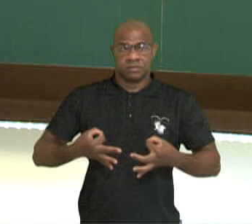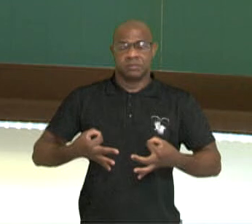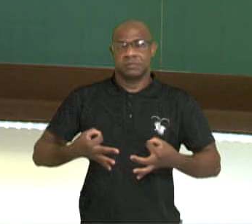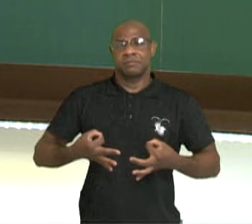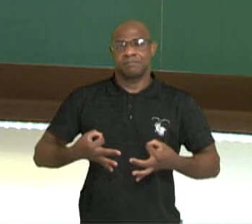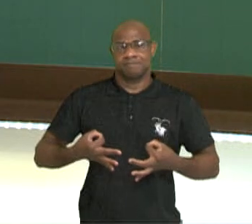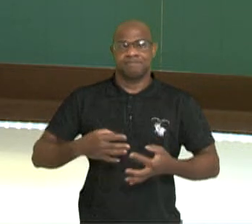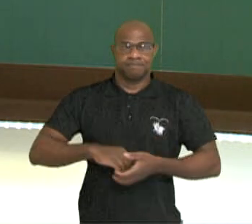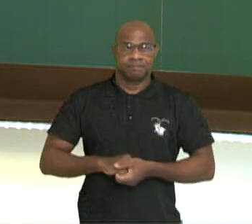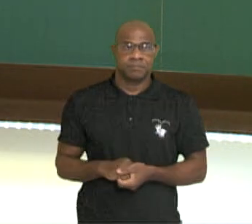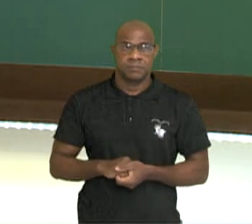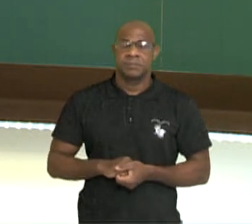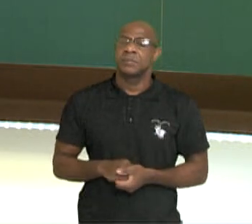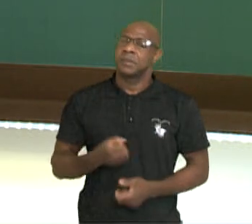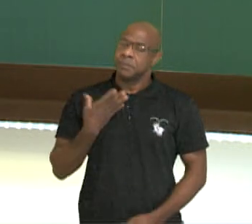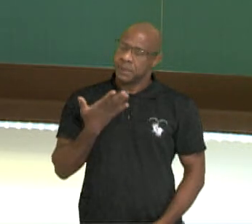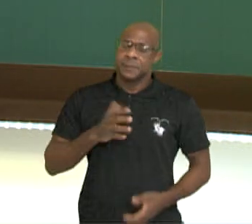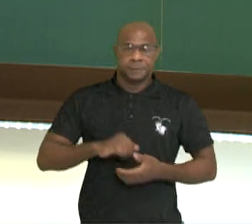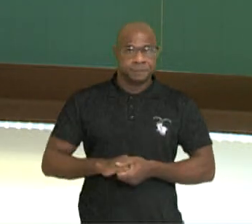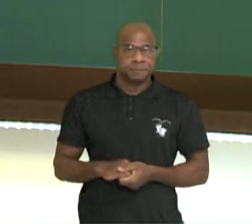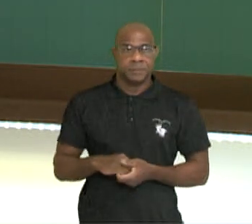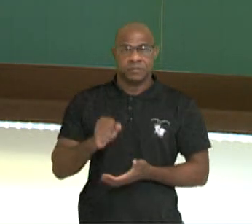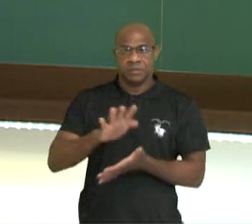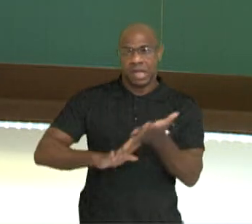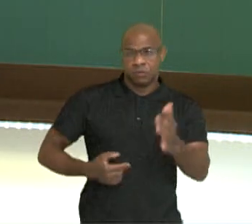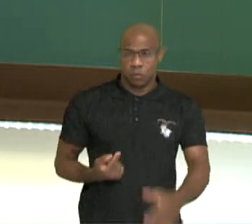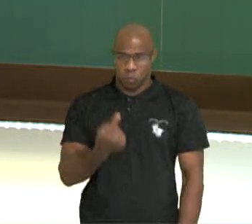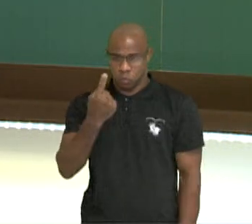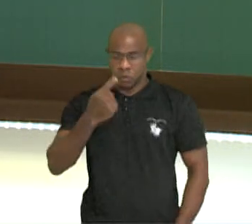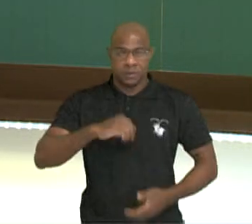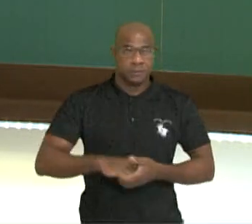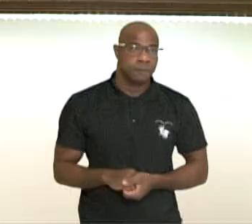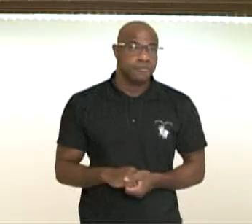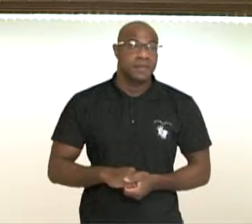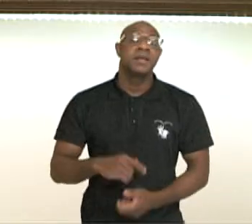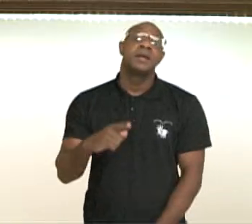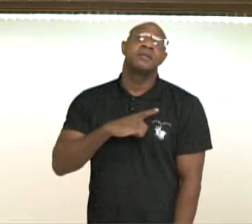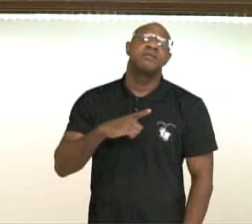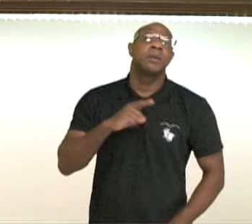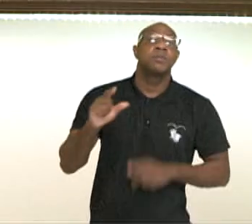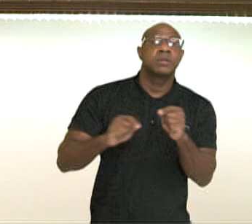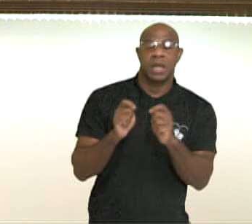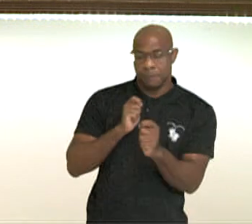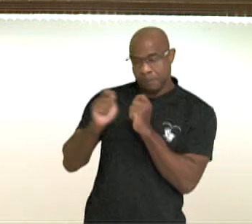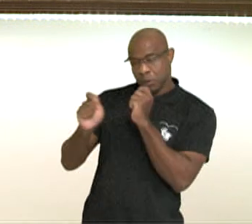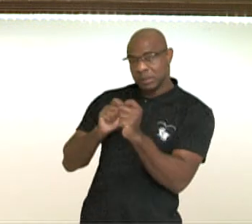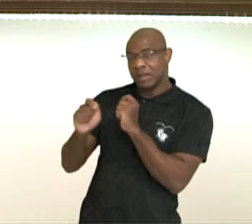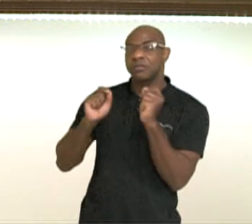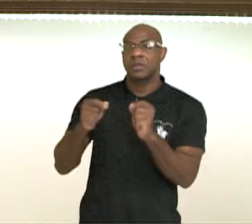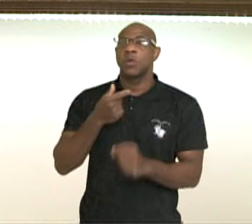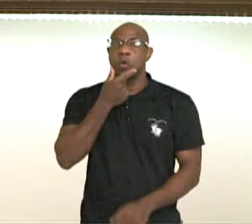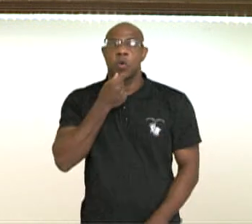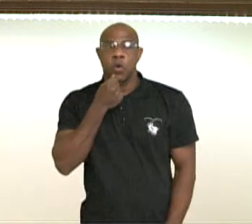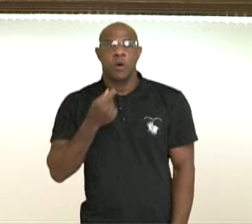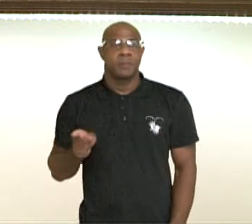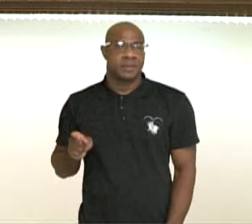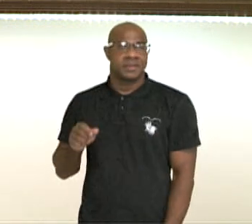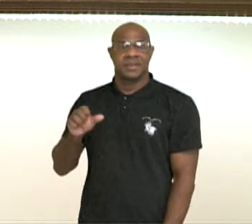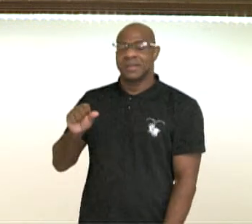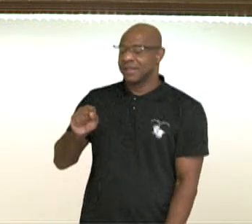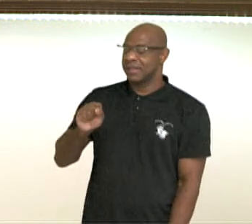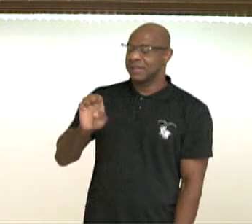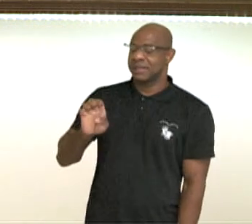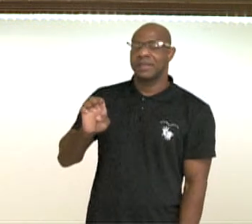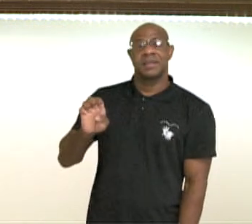disse. Muito bem, atividade 1 para você. Então, nós tivemos aí a reportagem, né, do seu Sebastião,